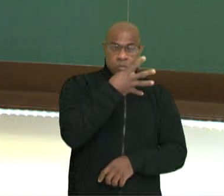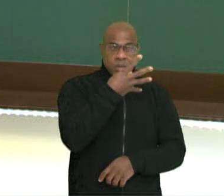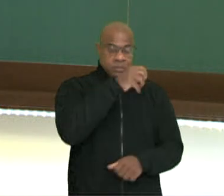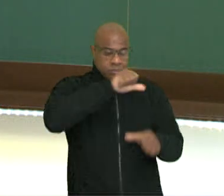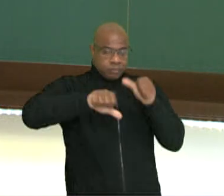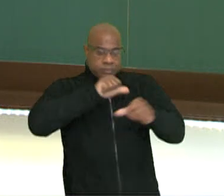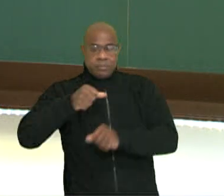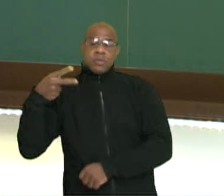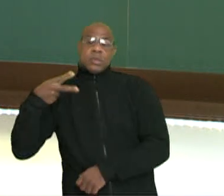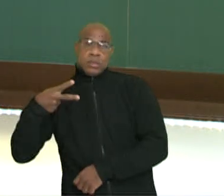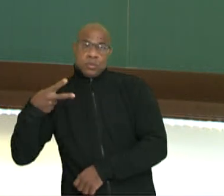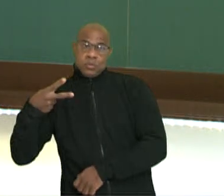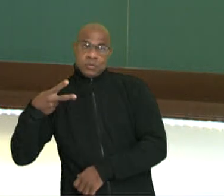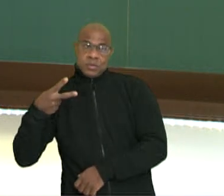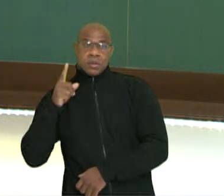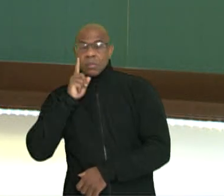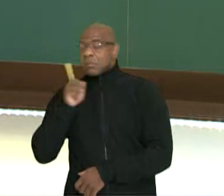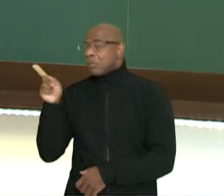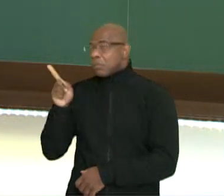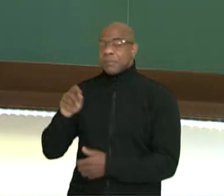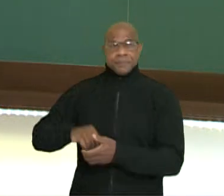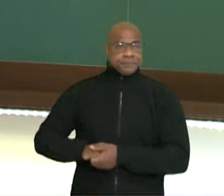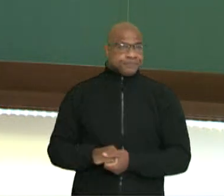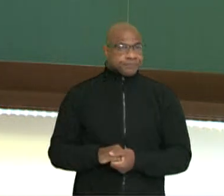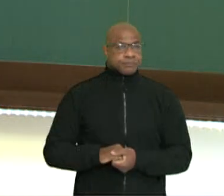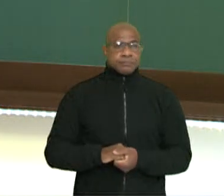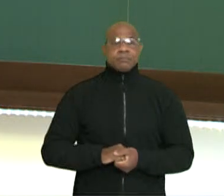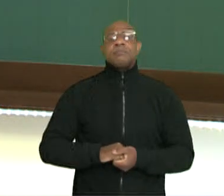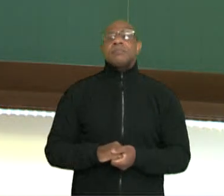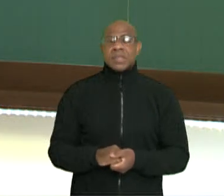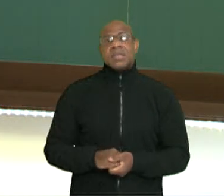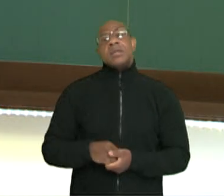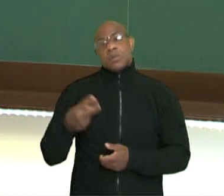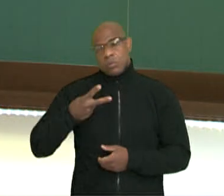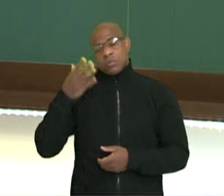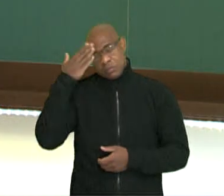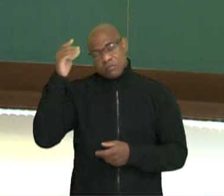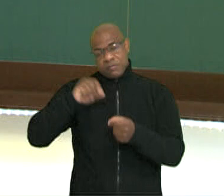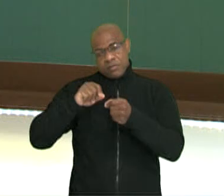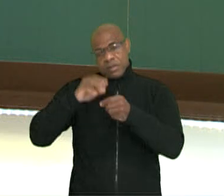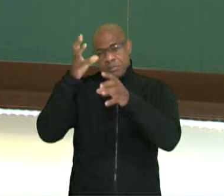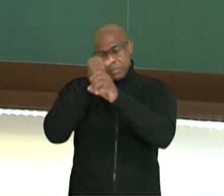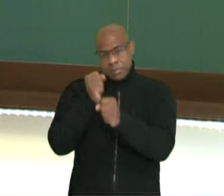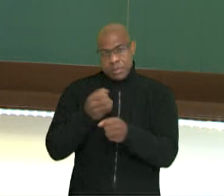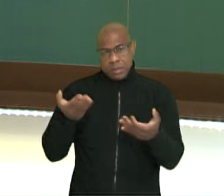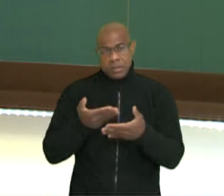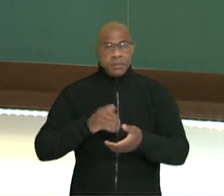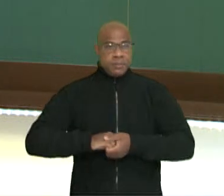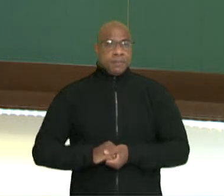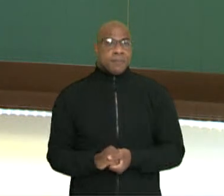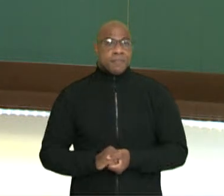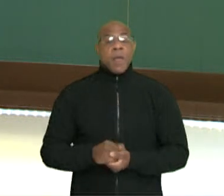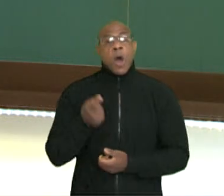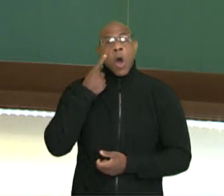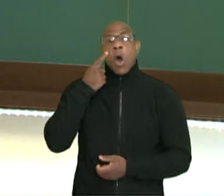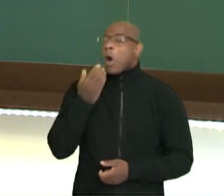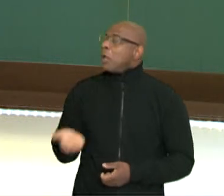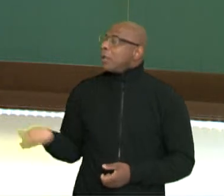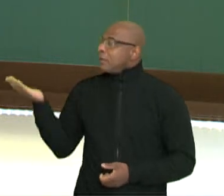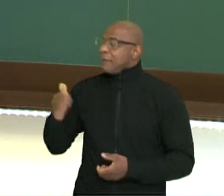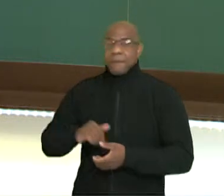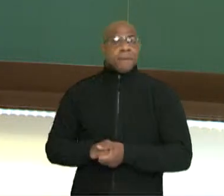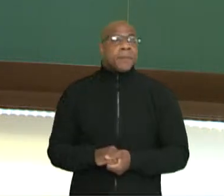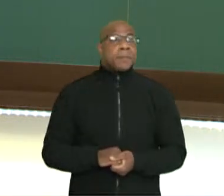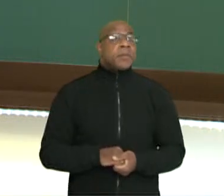do segundo. E daí, nós já sabemos resolver a do segundo, vamos resolver esse mistério. Então, olha lá qual que é